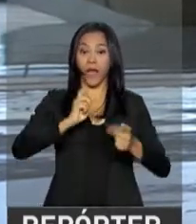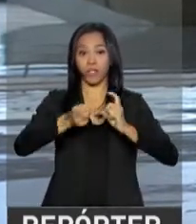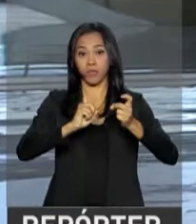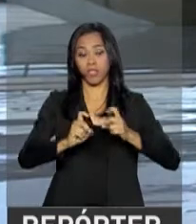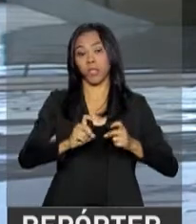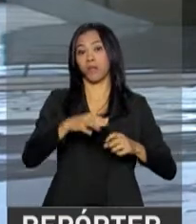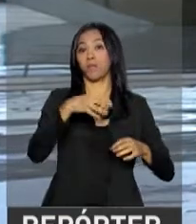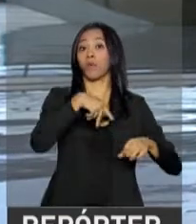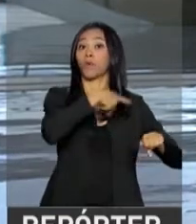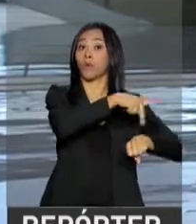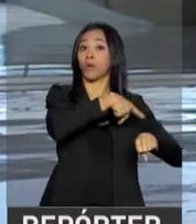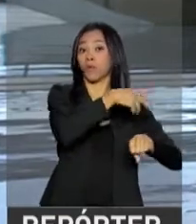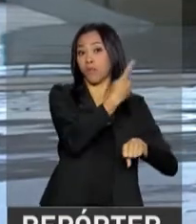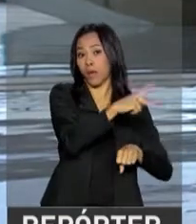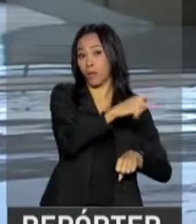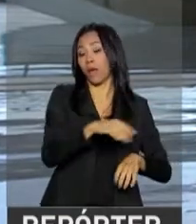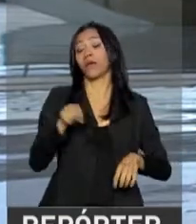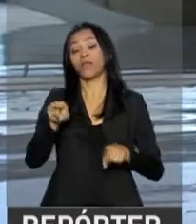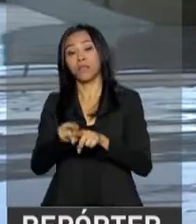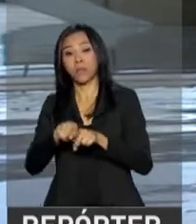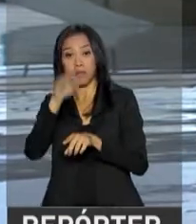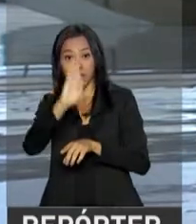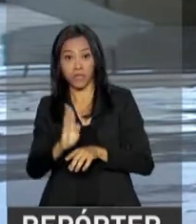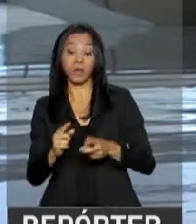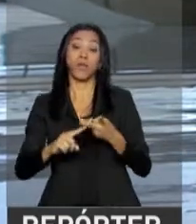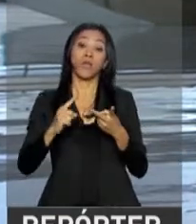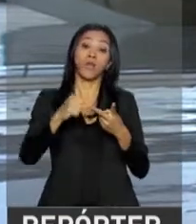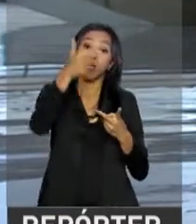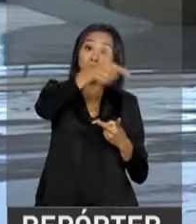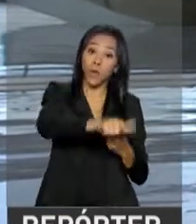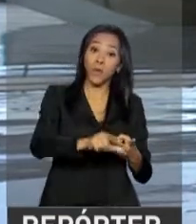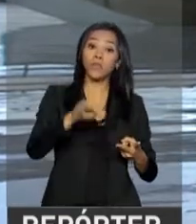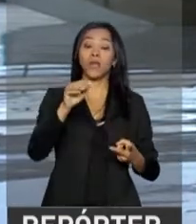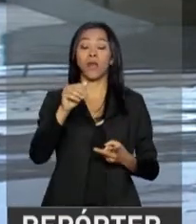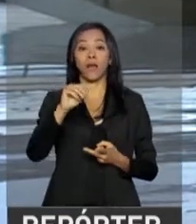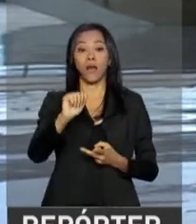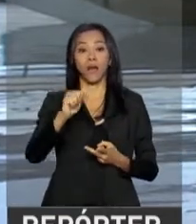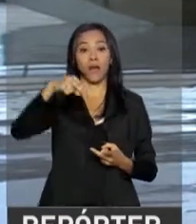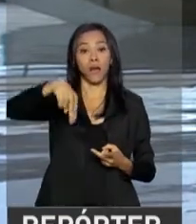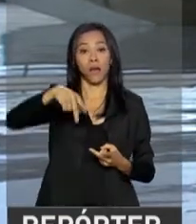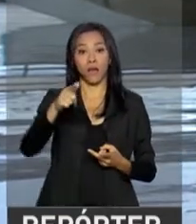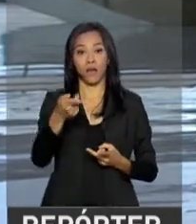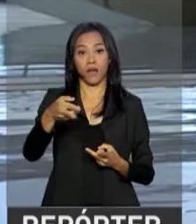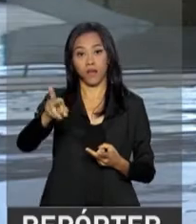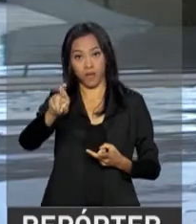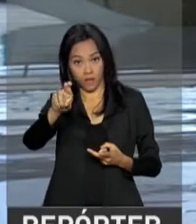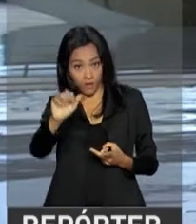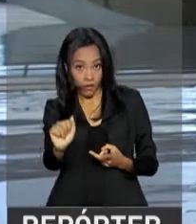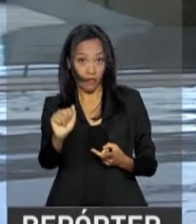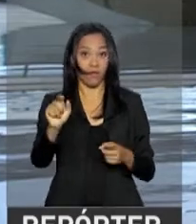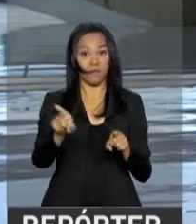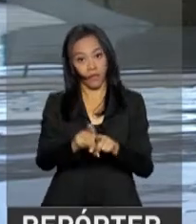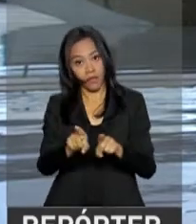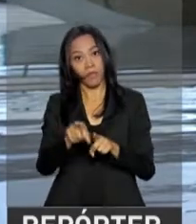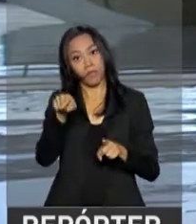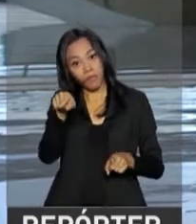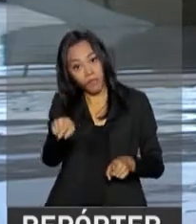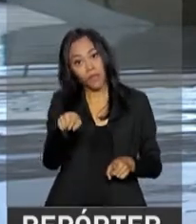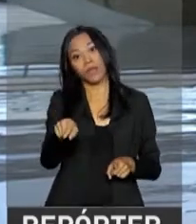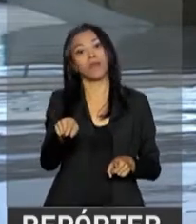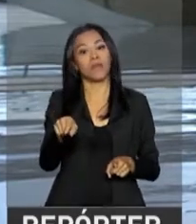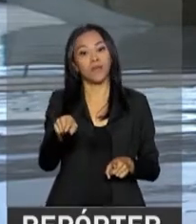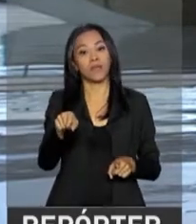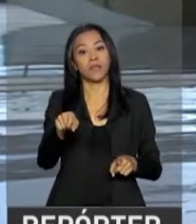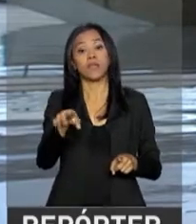de angra 1 e 2 que fazem parte da eletrobrás uma subsidiária da que fazem parte da